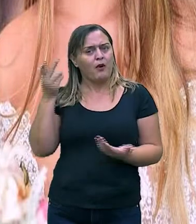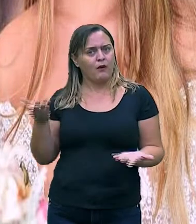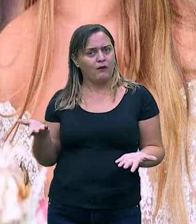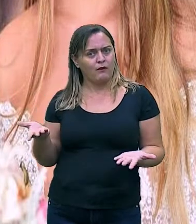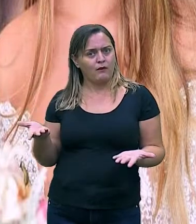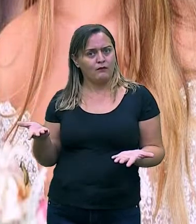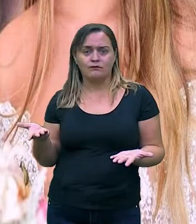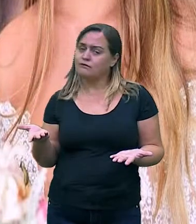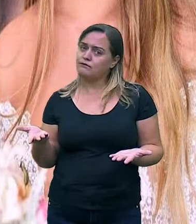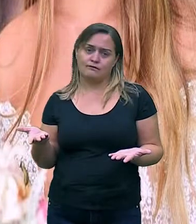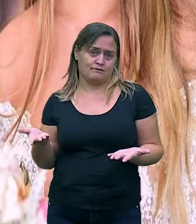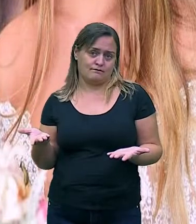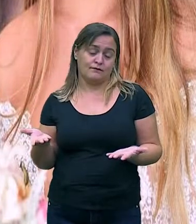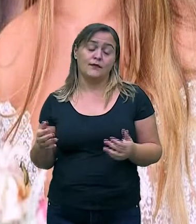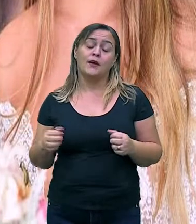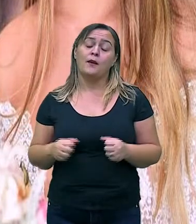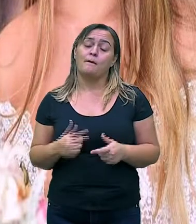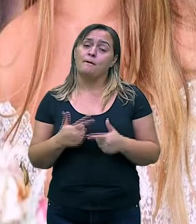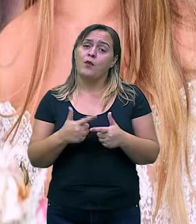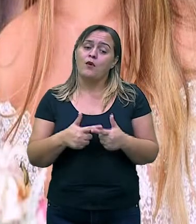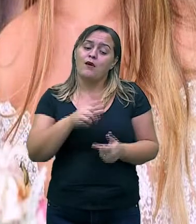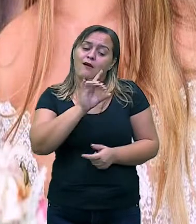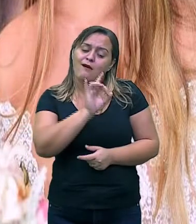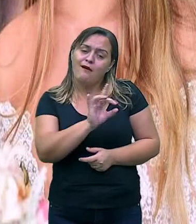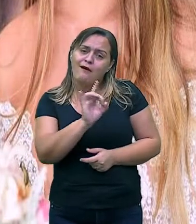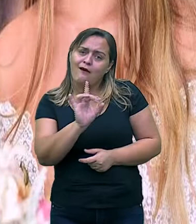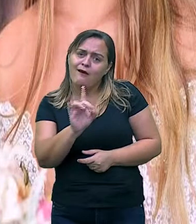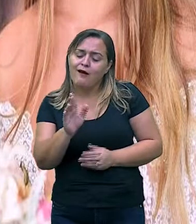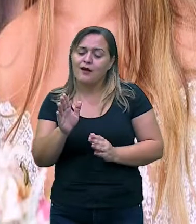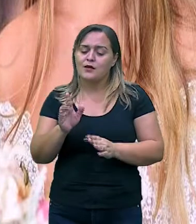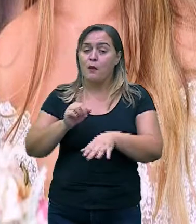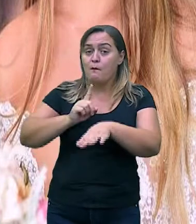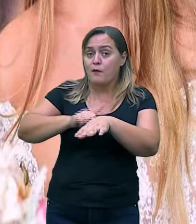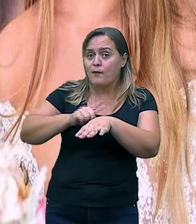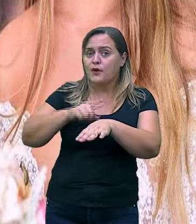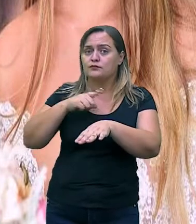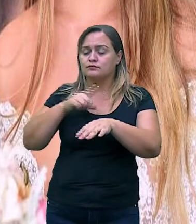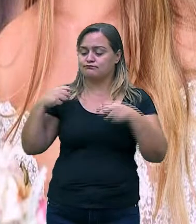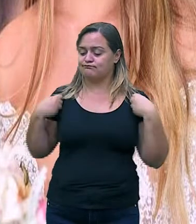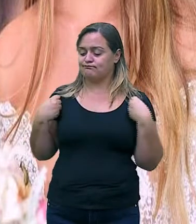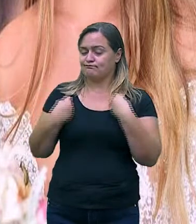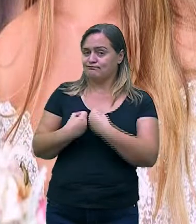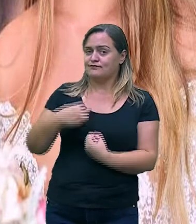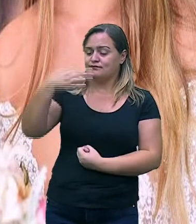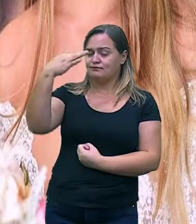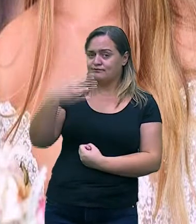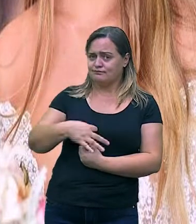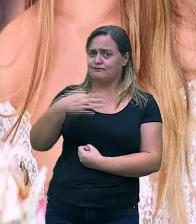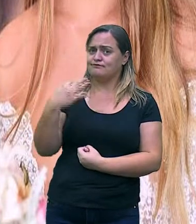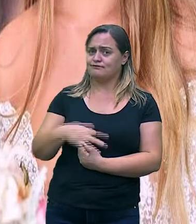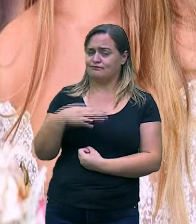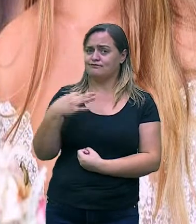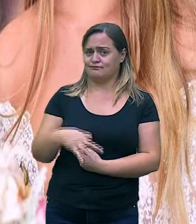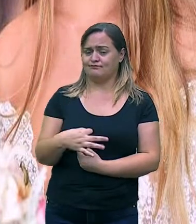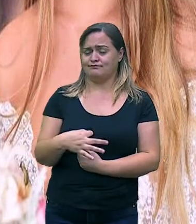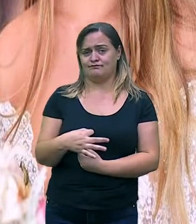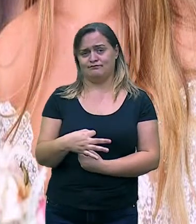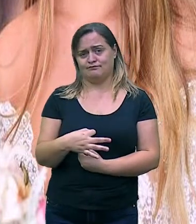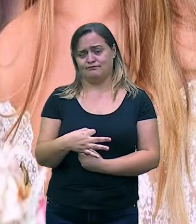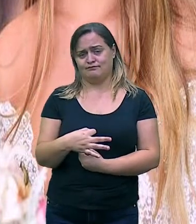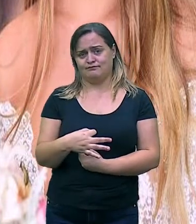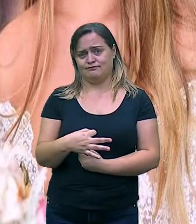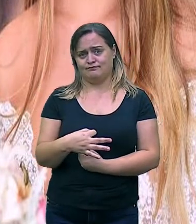Então, quando você se paramenta, quando você se veste, quando você se organiza, você sai, você quer transmitir algo, ou você quer